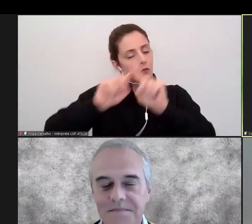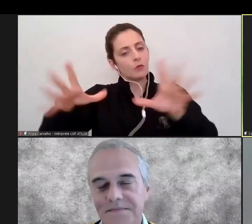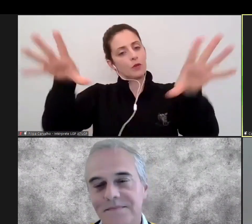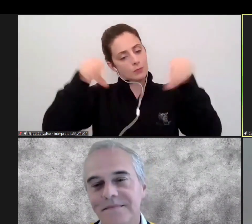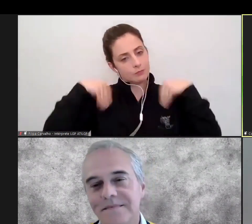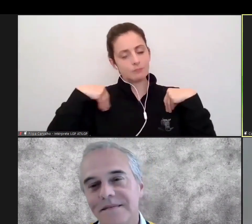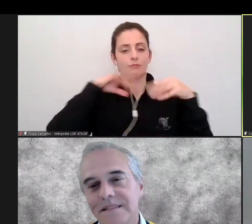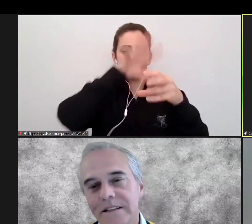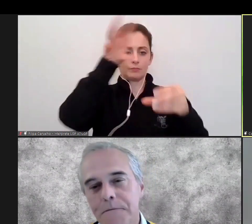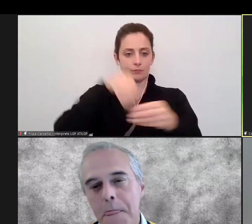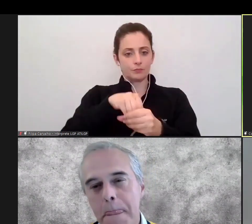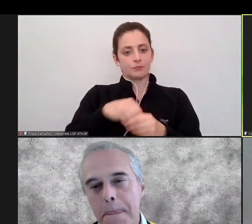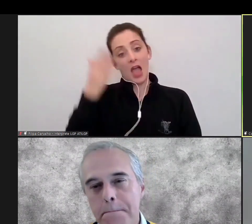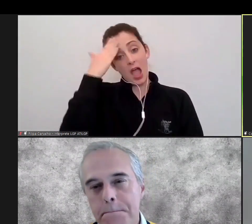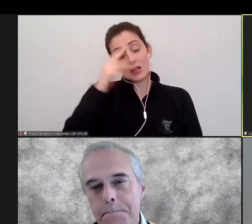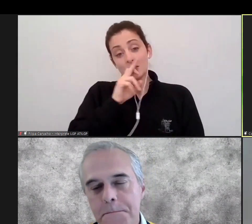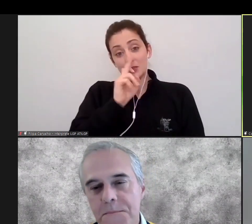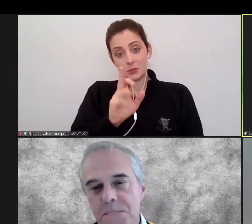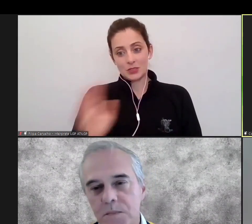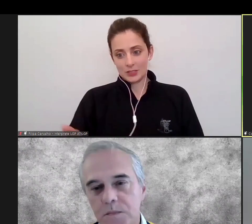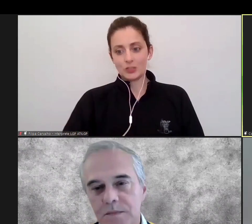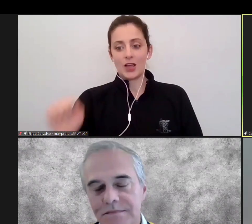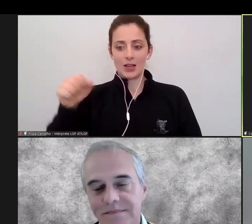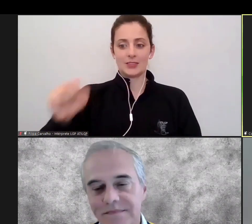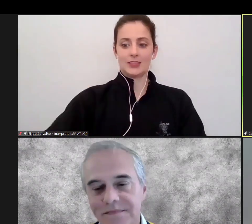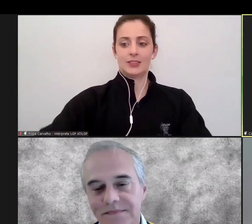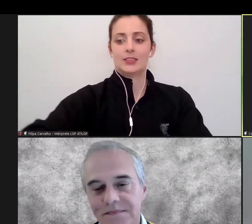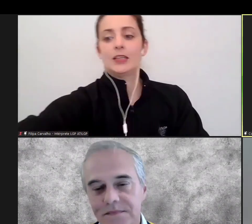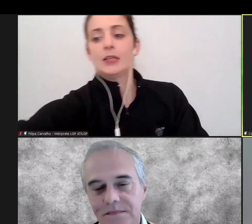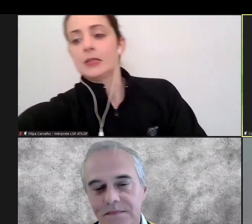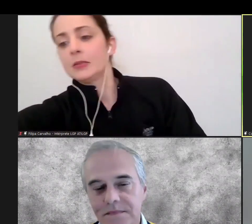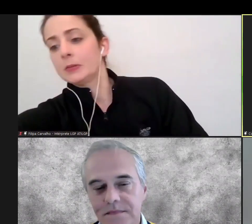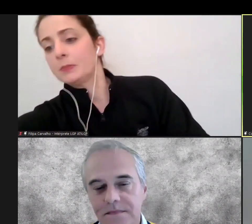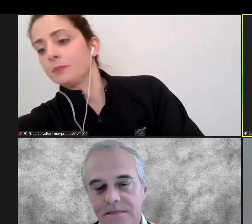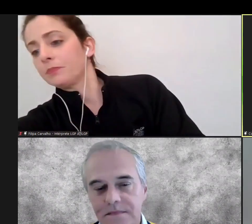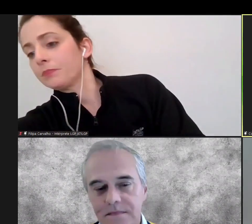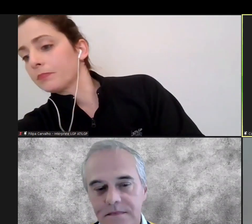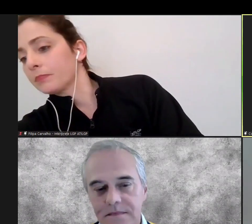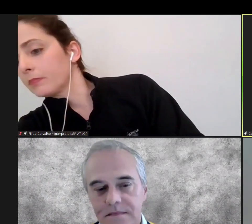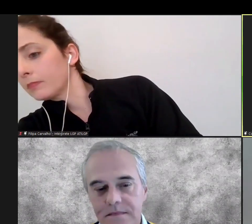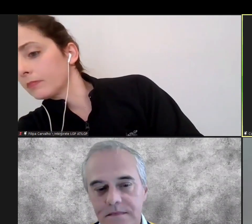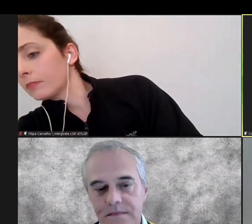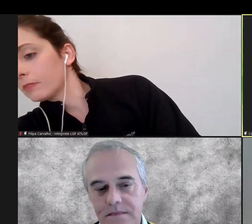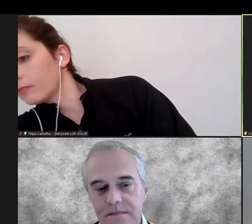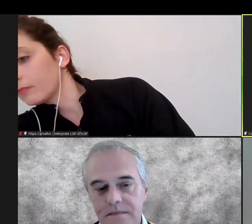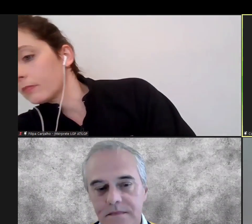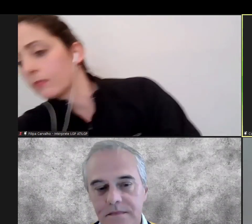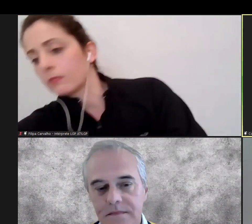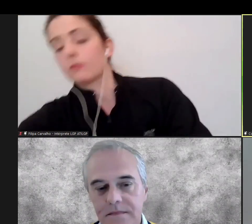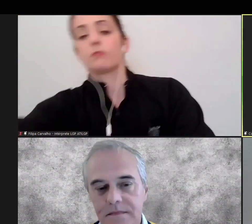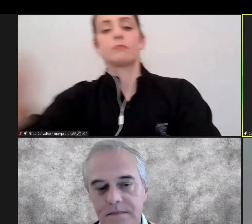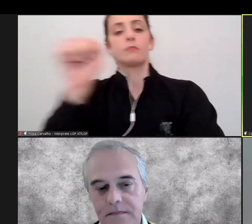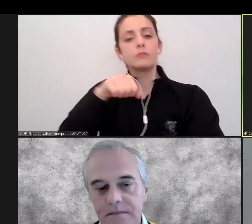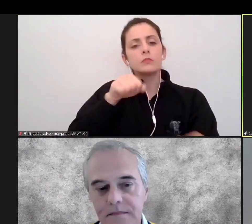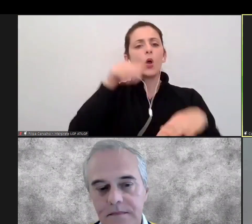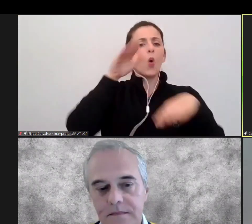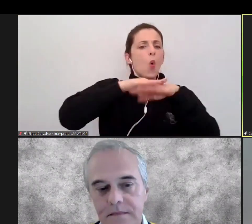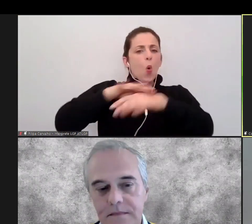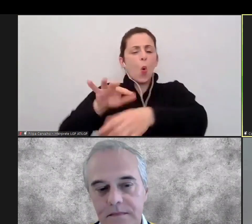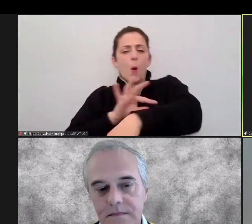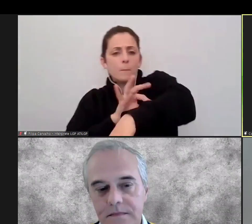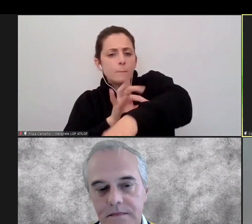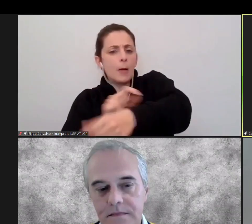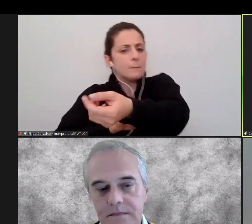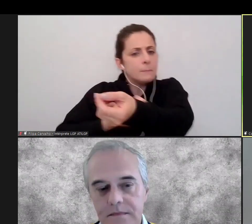à pergunta. Eu penso que sim, essa aproximação, não é? Não partir do princípio que se tem aquele tom de pele, ou se tem aquele cabelo, ou outra coisa